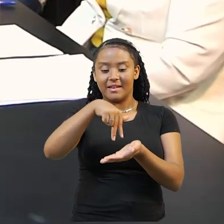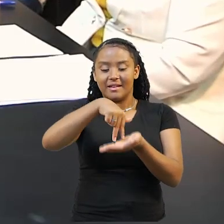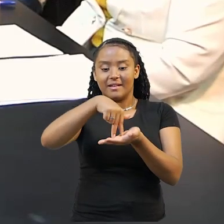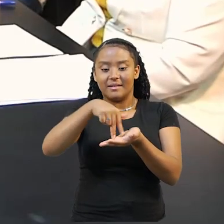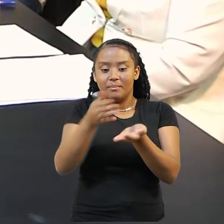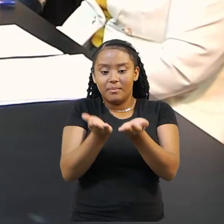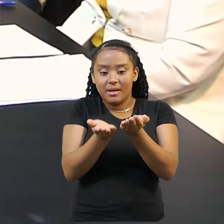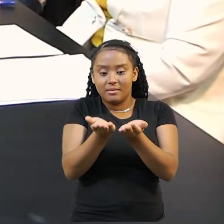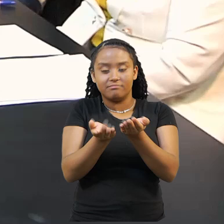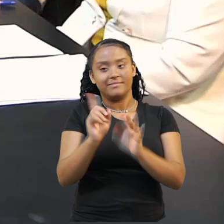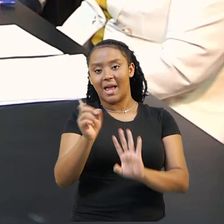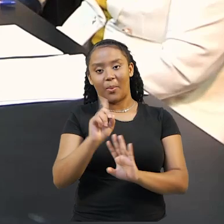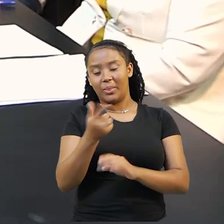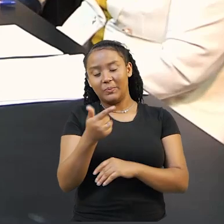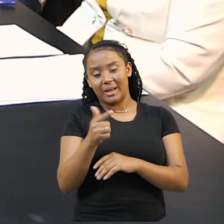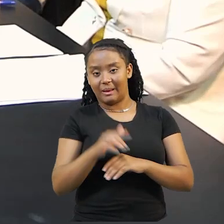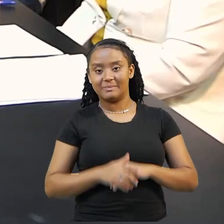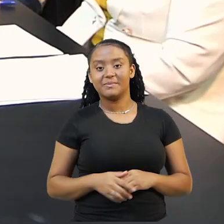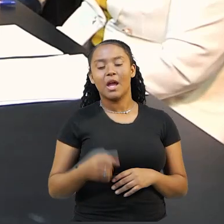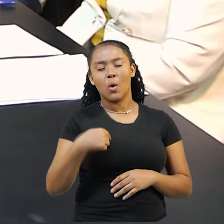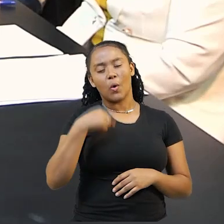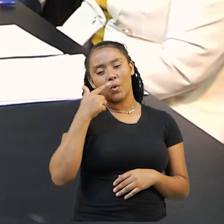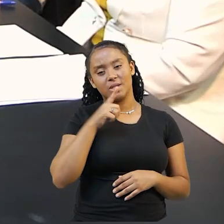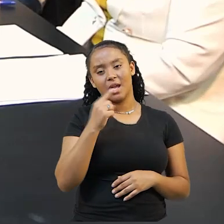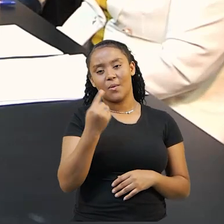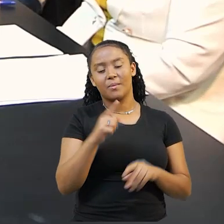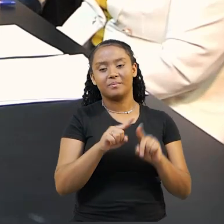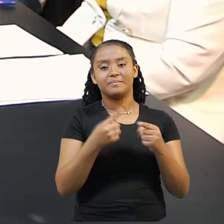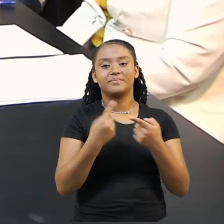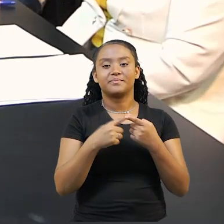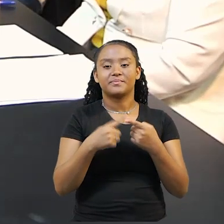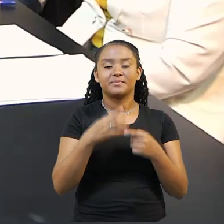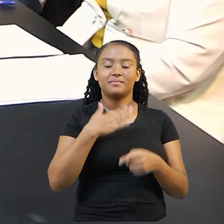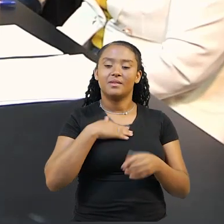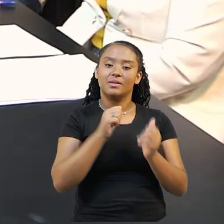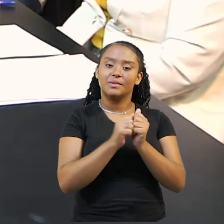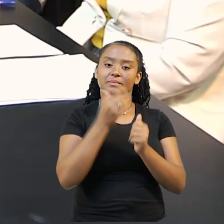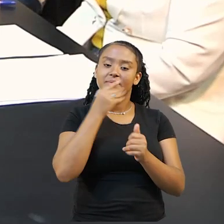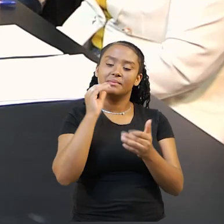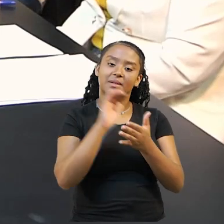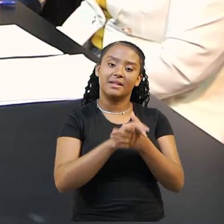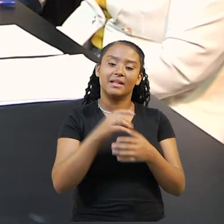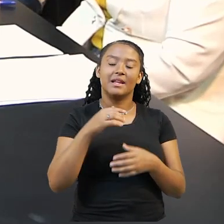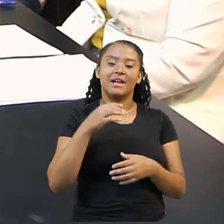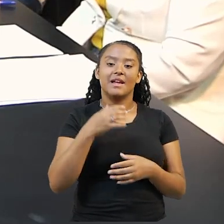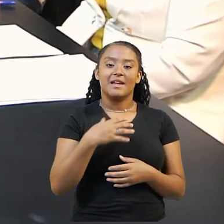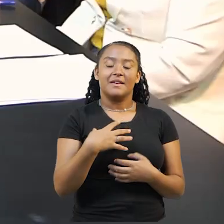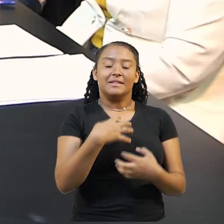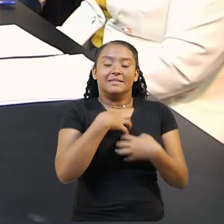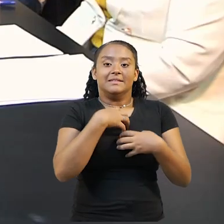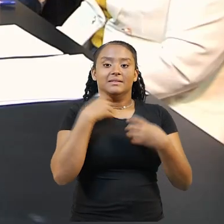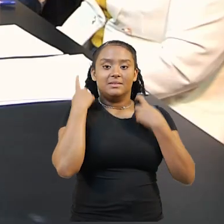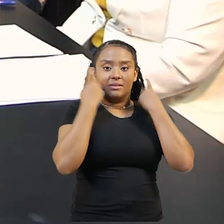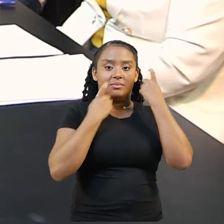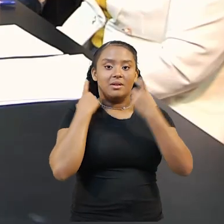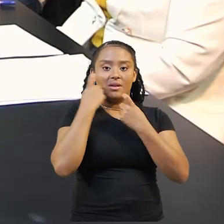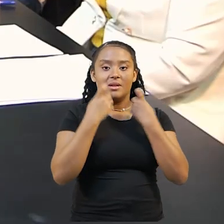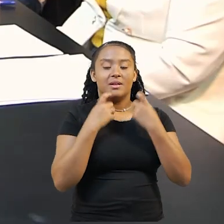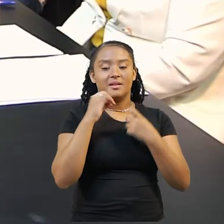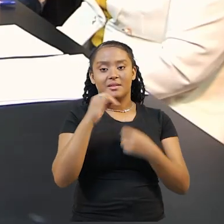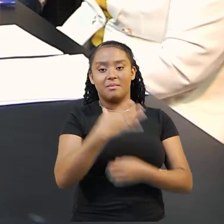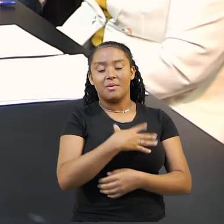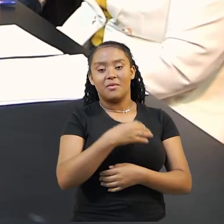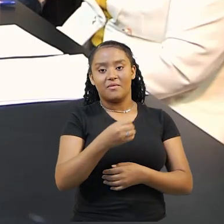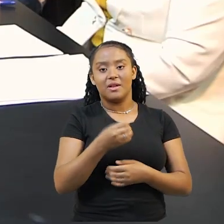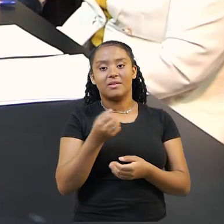gente conseguiu uma, mas foi mais porque eu e o meu marido, a gente ficava muito preocupado se o Maurício estava ganhando peso adequado,